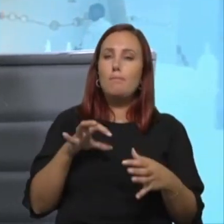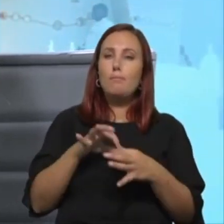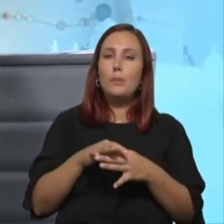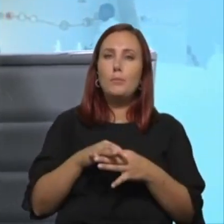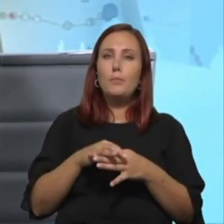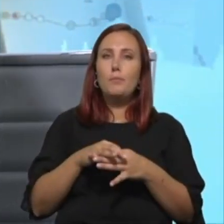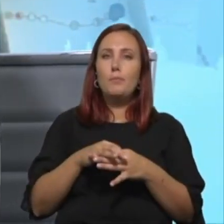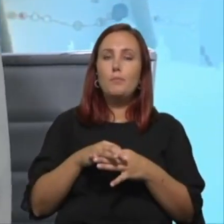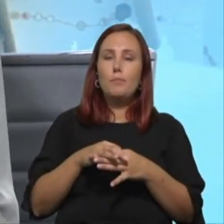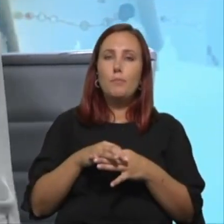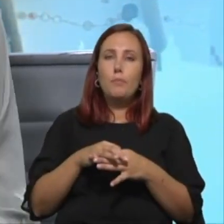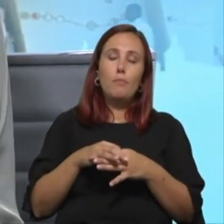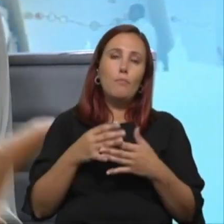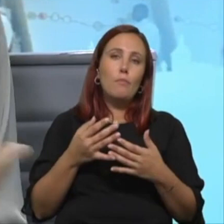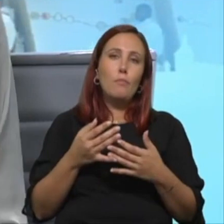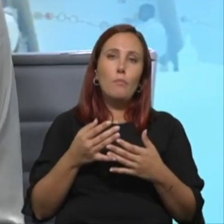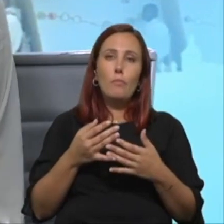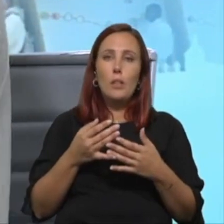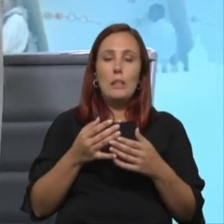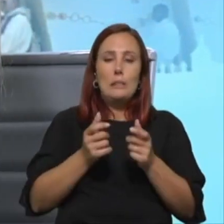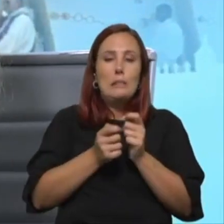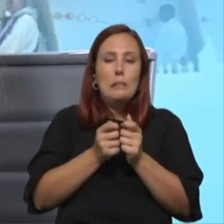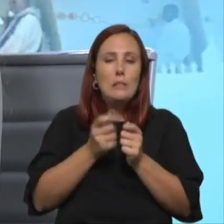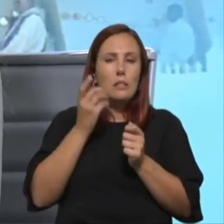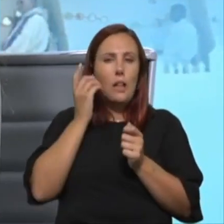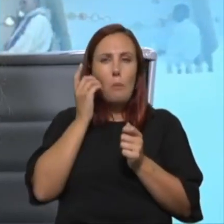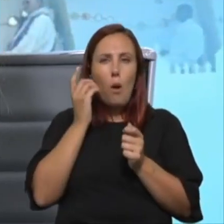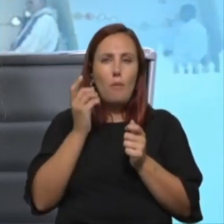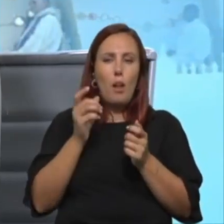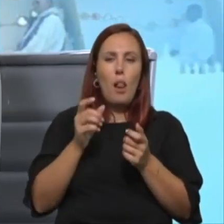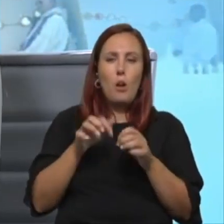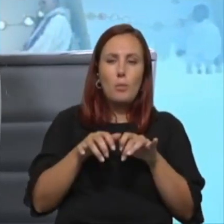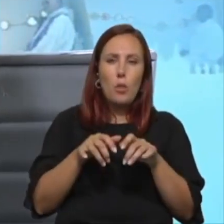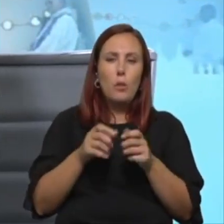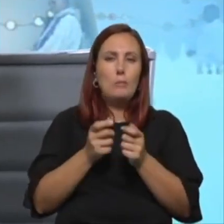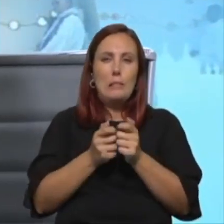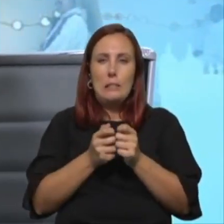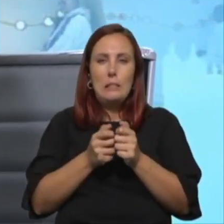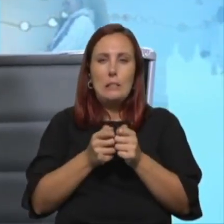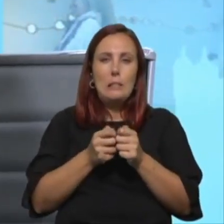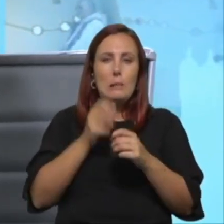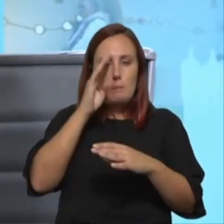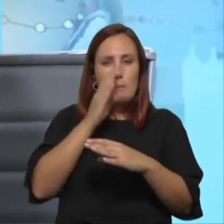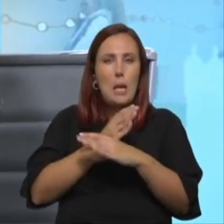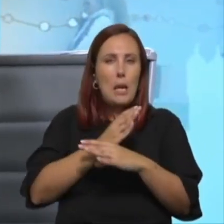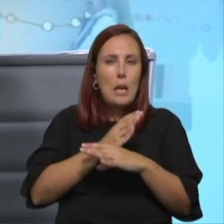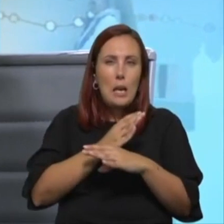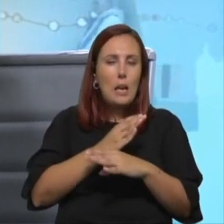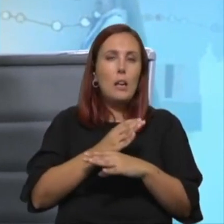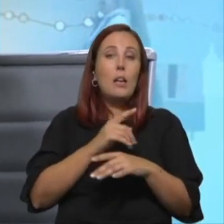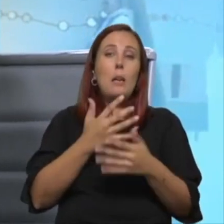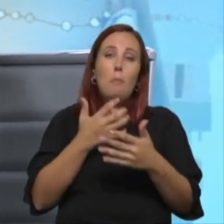consumo de eletrónicos, portanto, as novas tecnologias. O impacto das novas tecnologias,